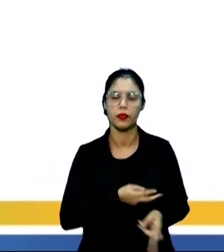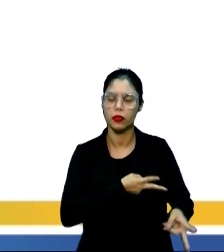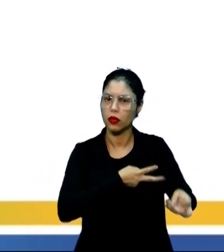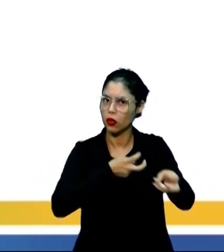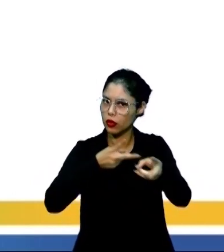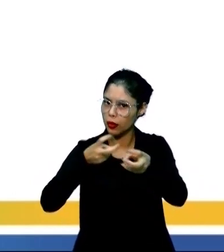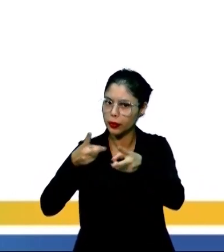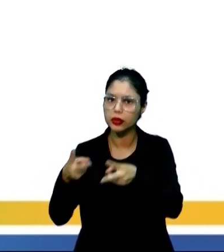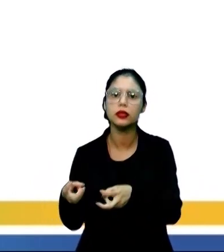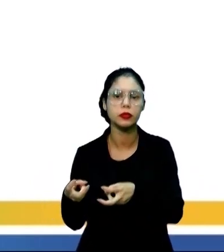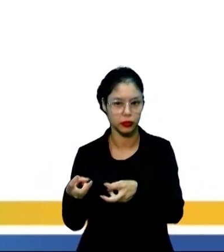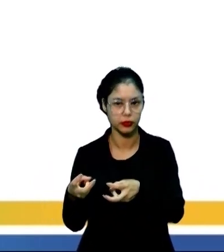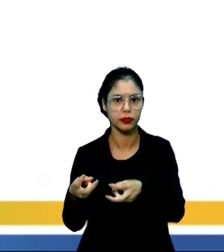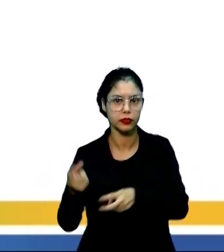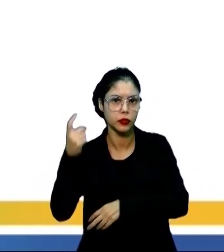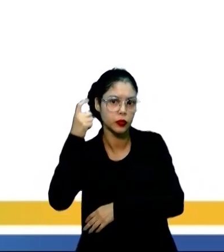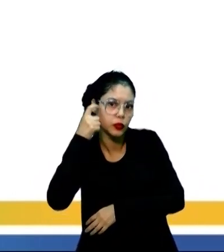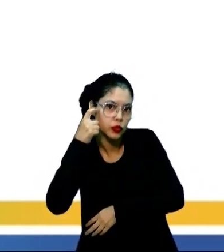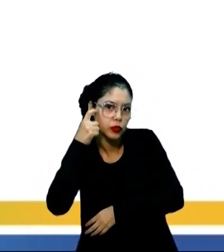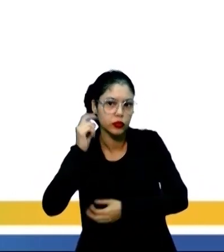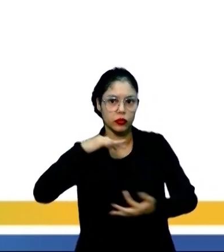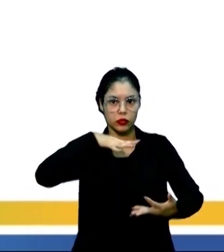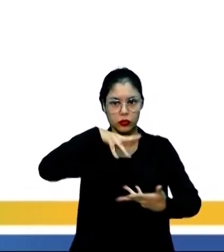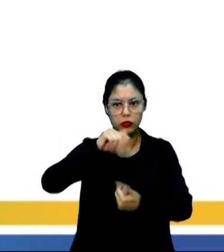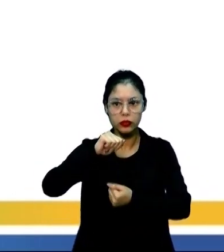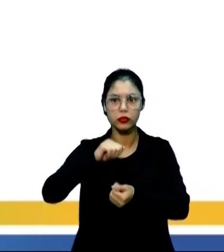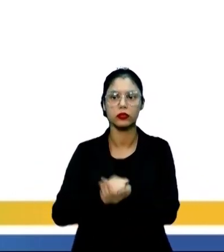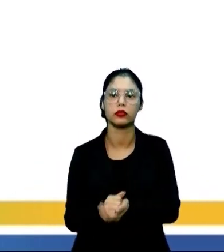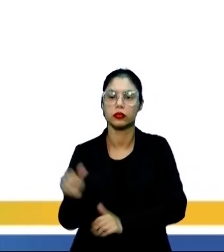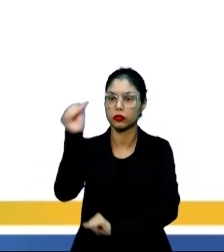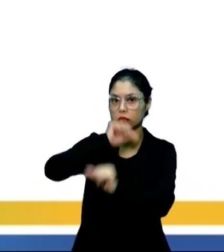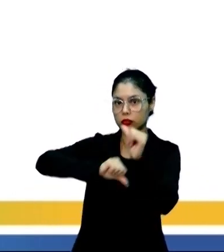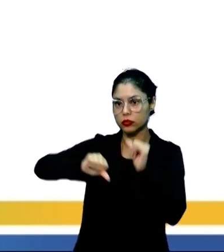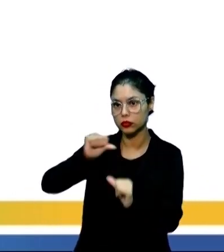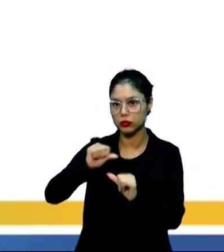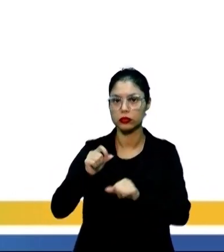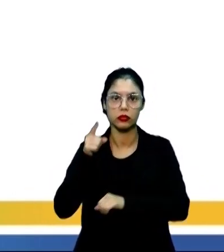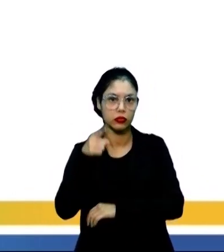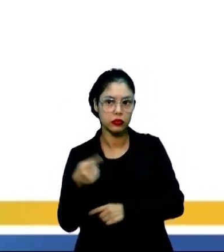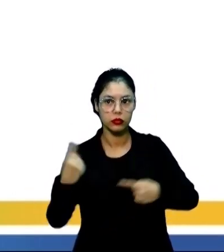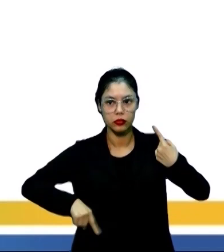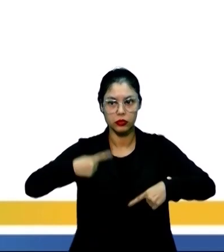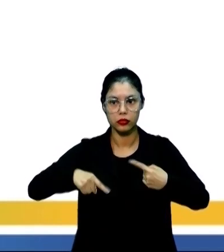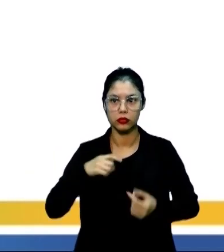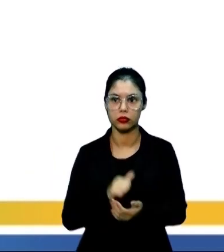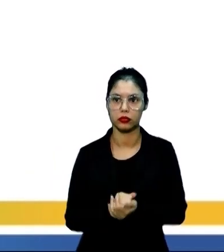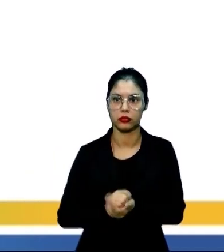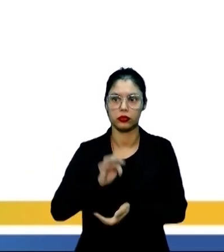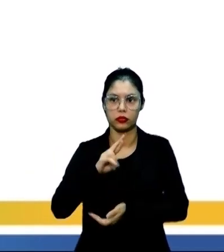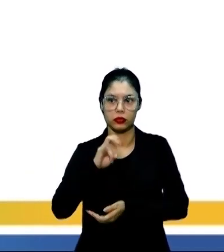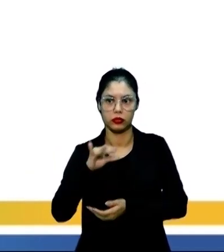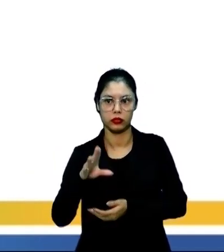políticas, enquanto a concepção de mundo que se opõe a ele é uma política